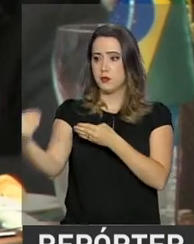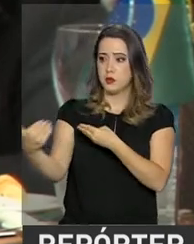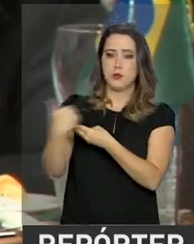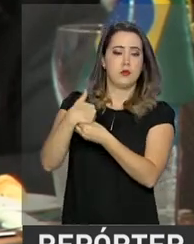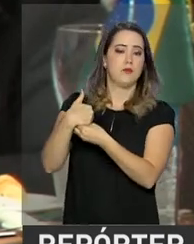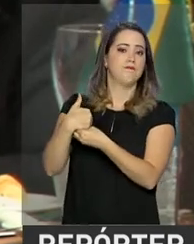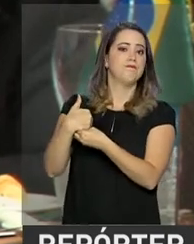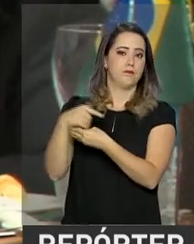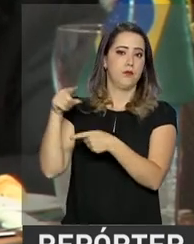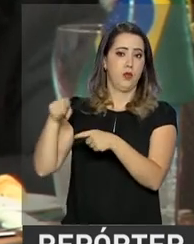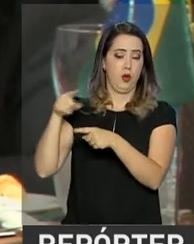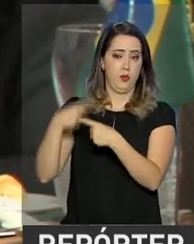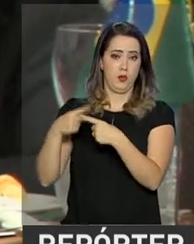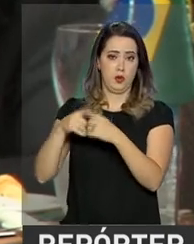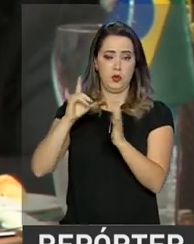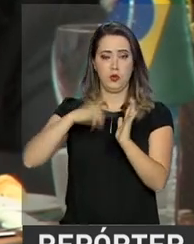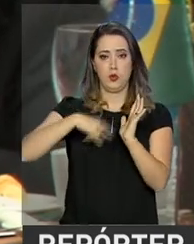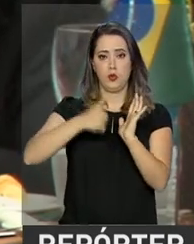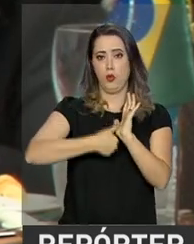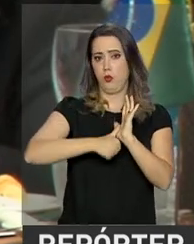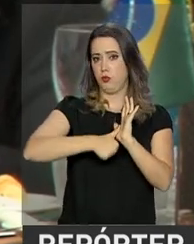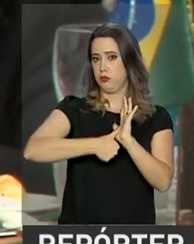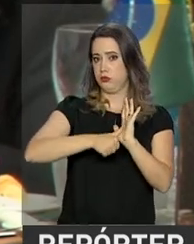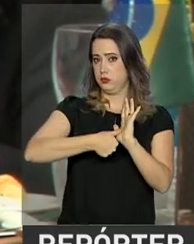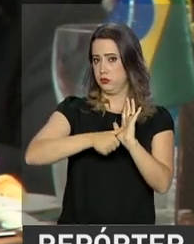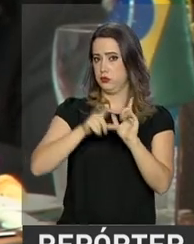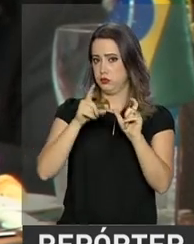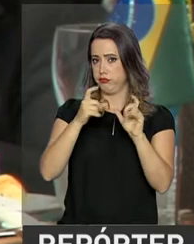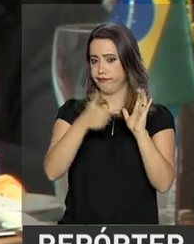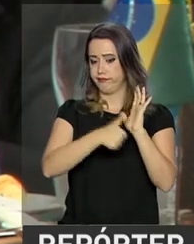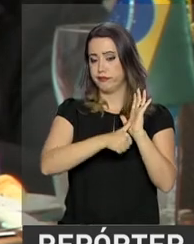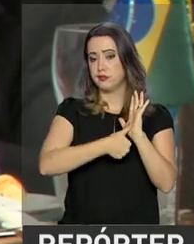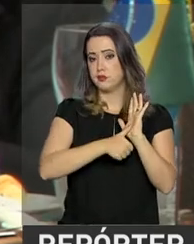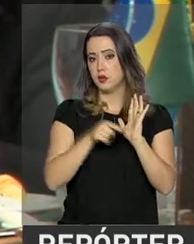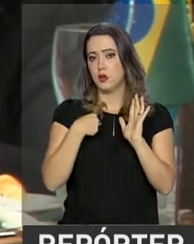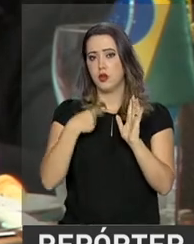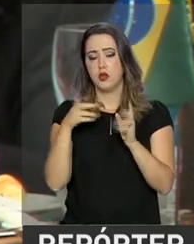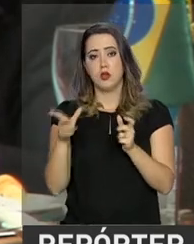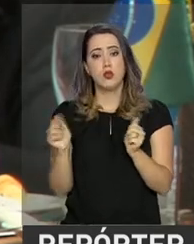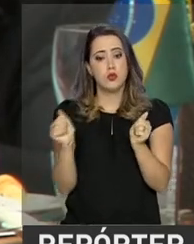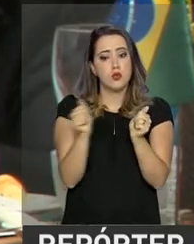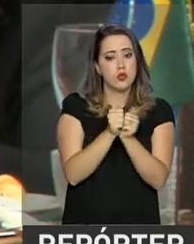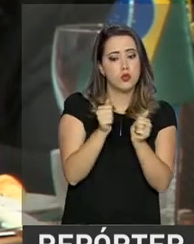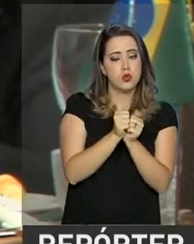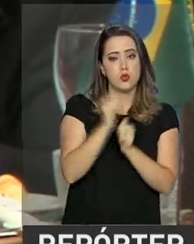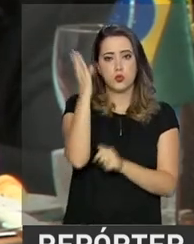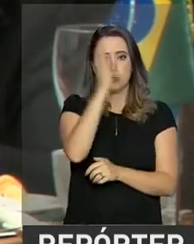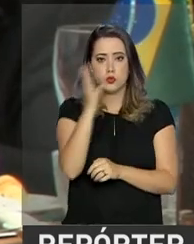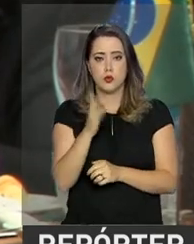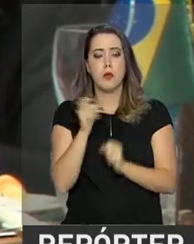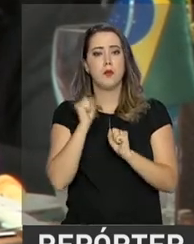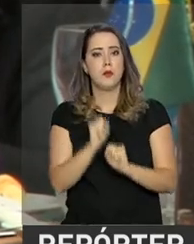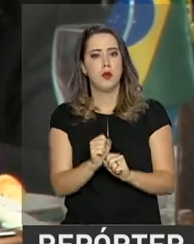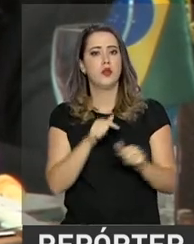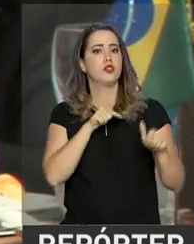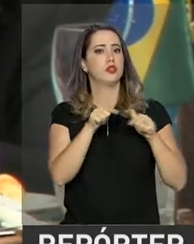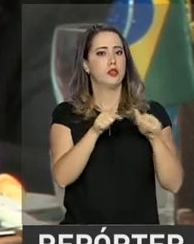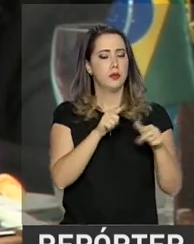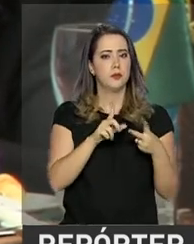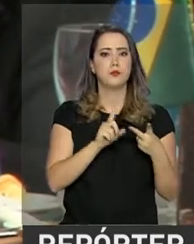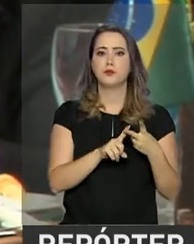carteira de identidade eles não ficam a digamos a parte da nacionalidade mas podem obter trabalho